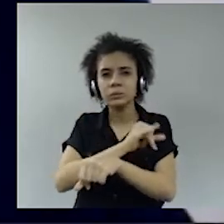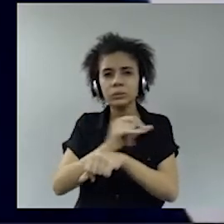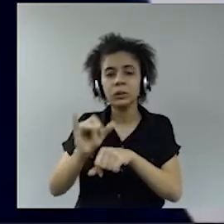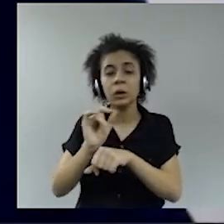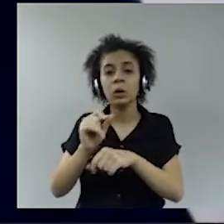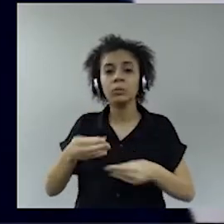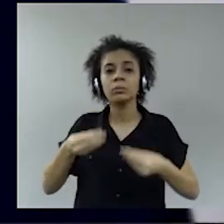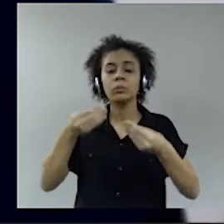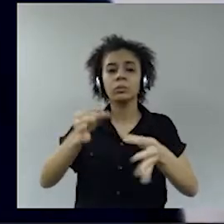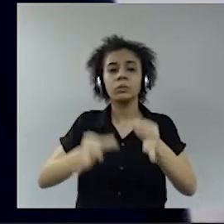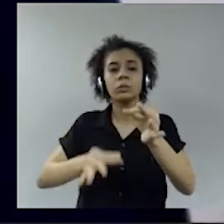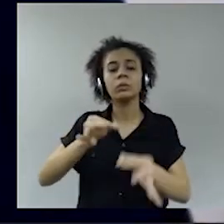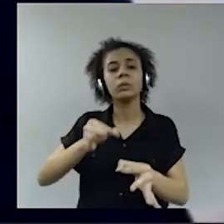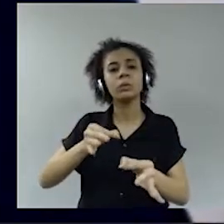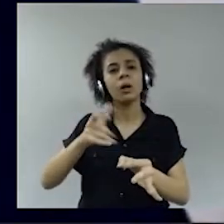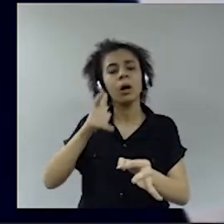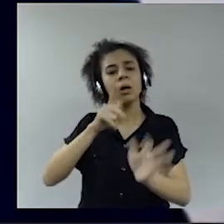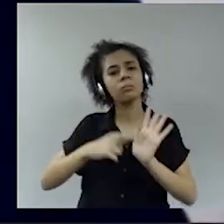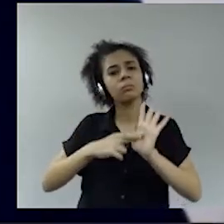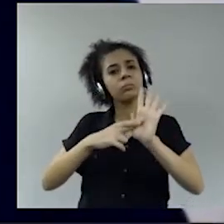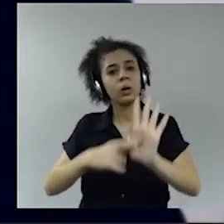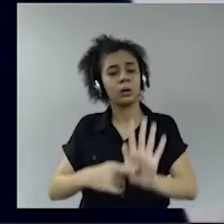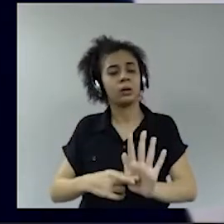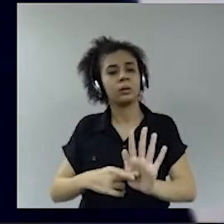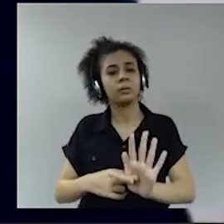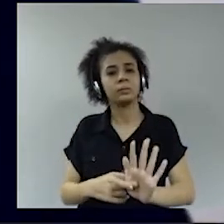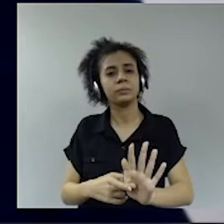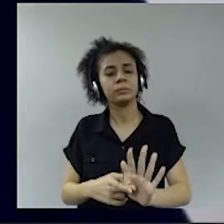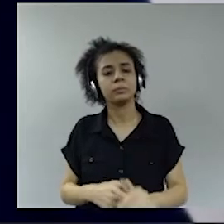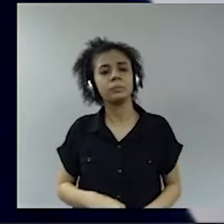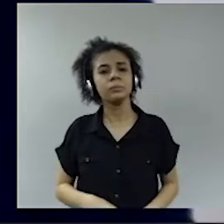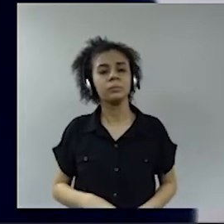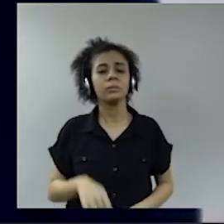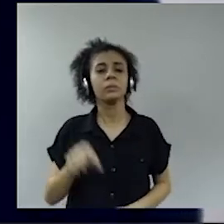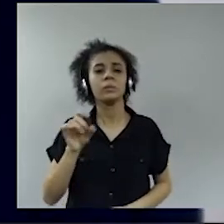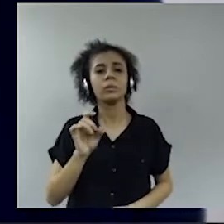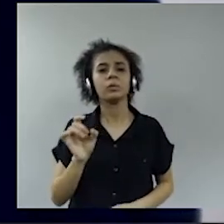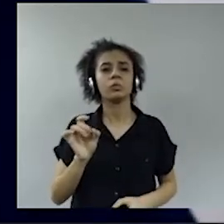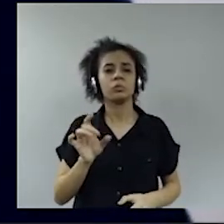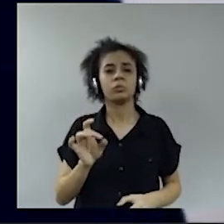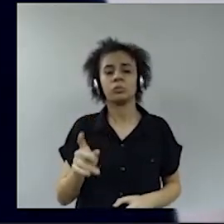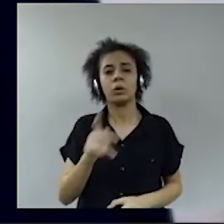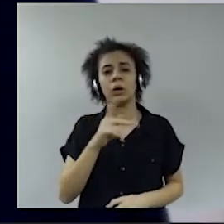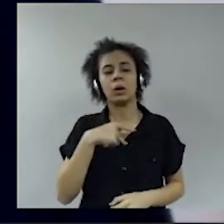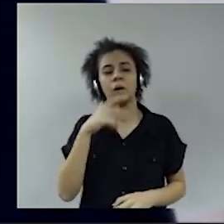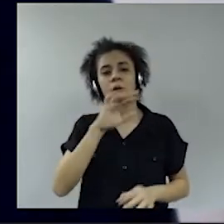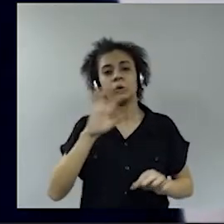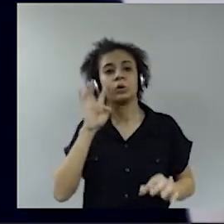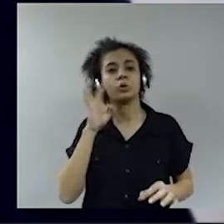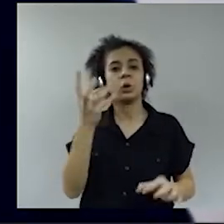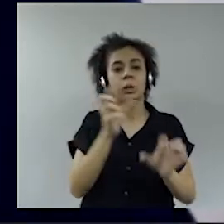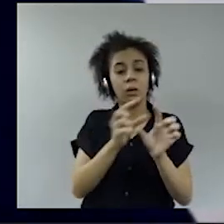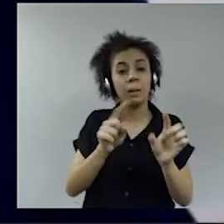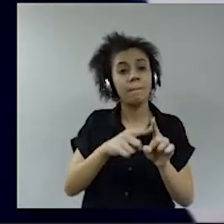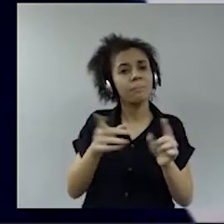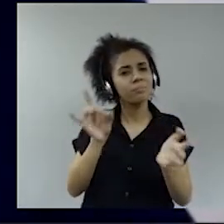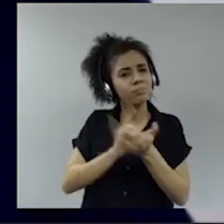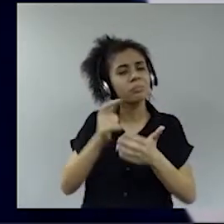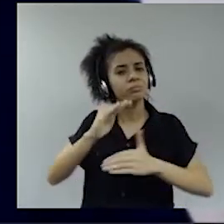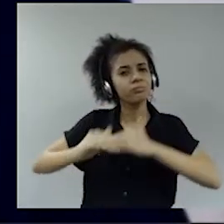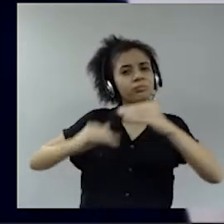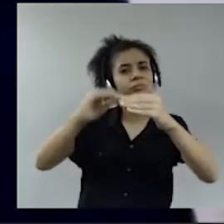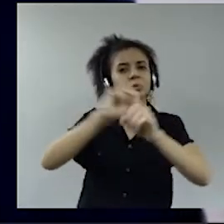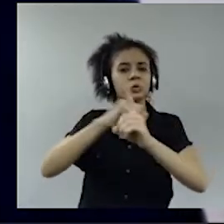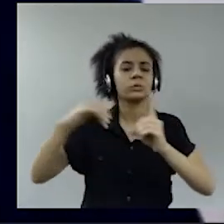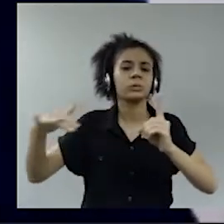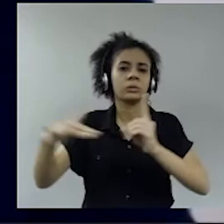prestação jurisdicional represente não só a solução de um litígio, mas um verdadeiro avanço